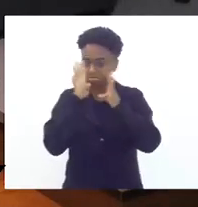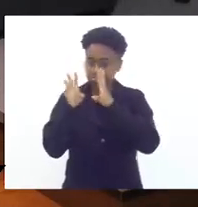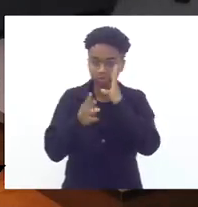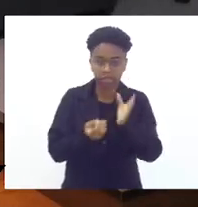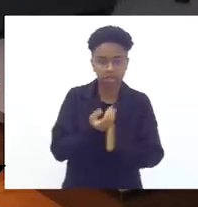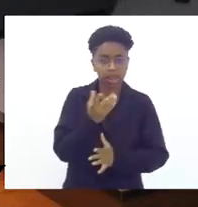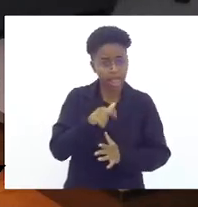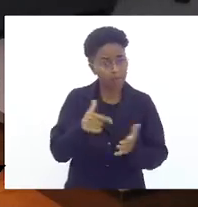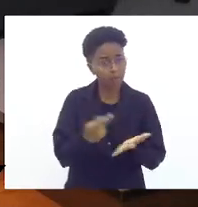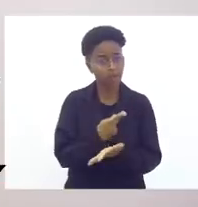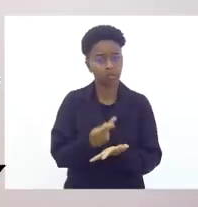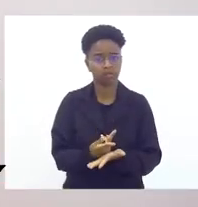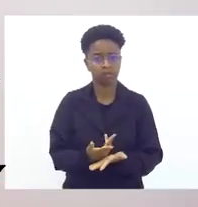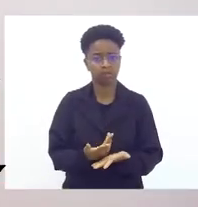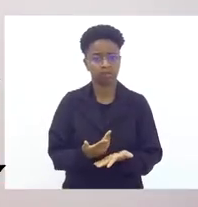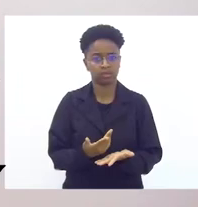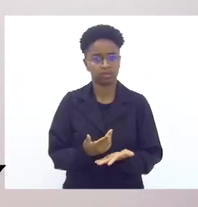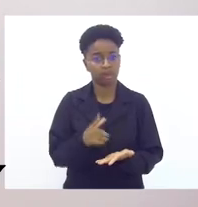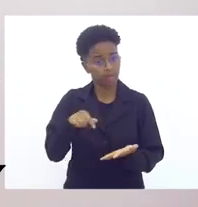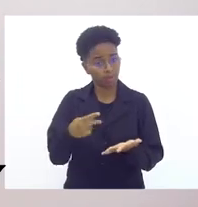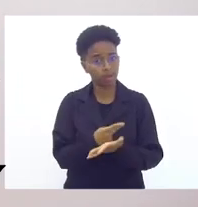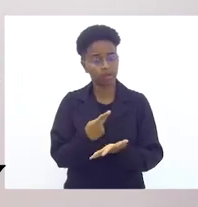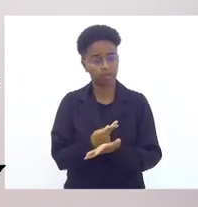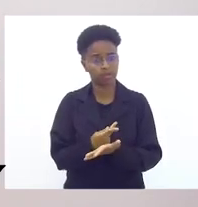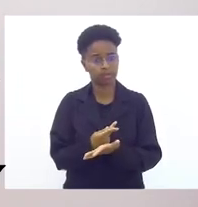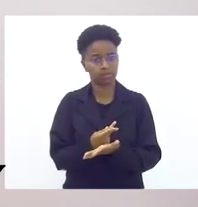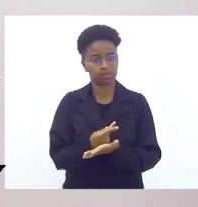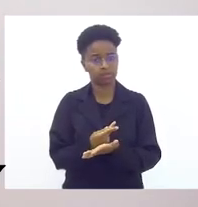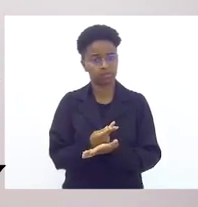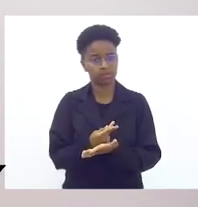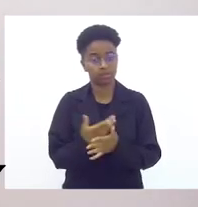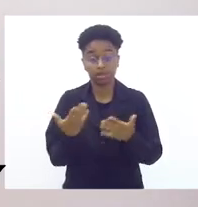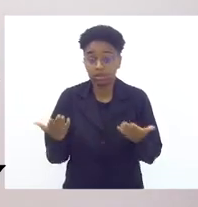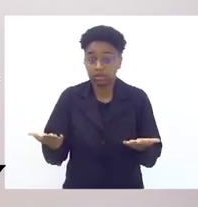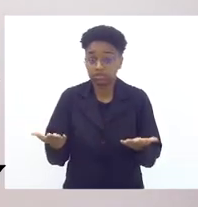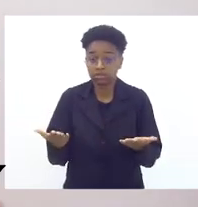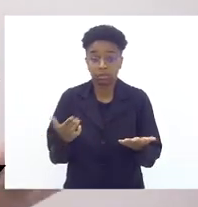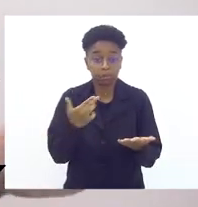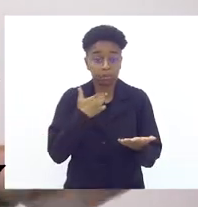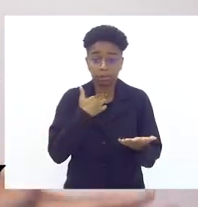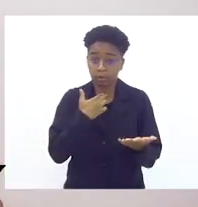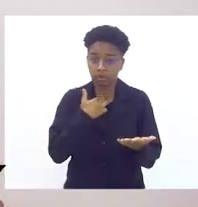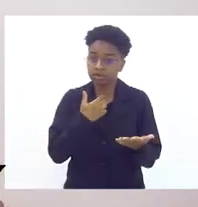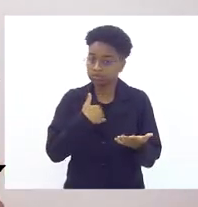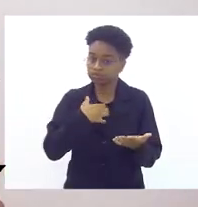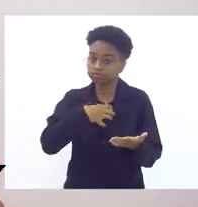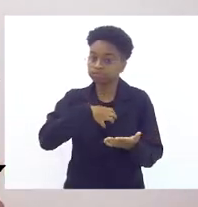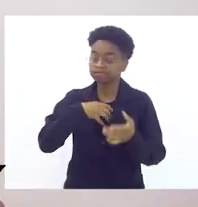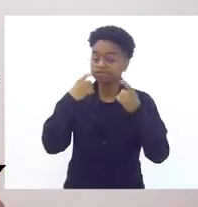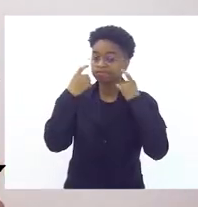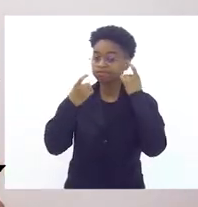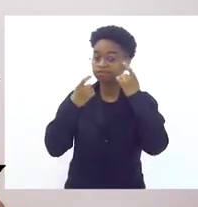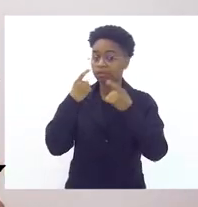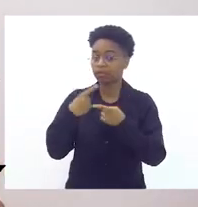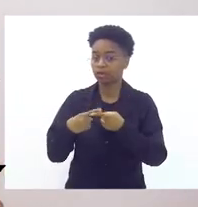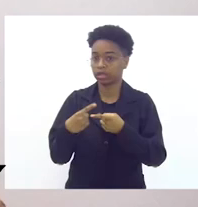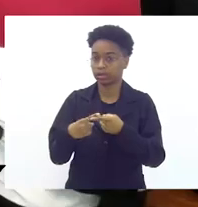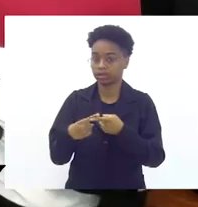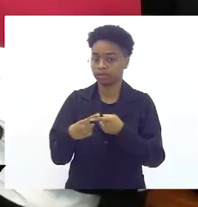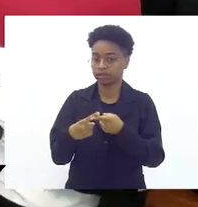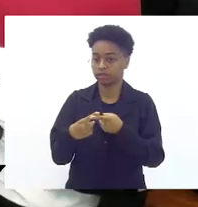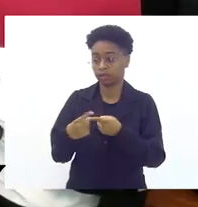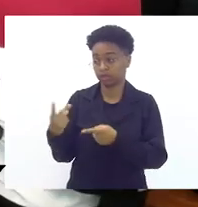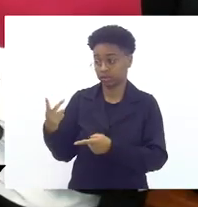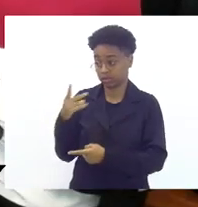é um erro é um erro então a gente não pode E aí a minha preocupação Deputado mim que Deputado